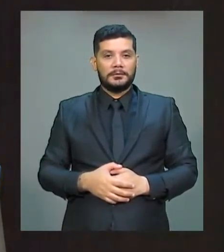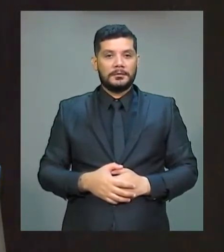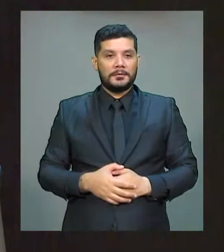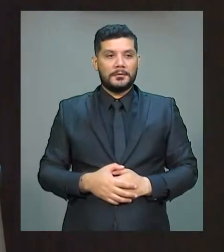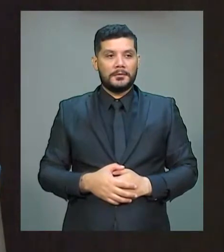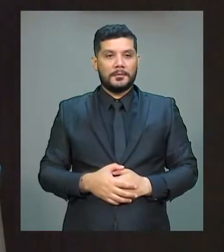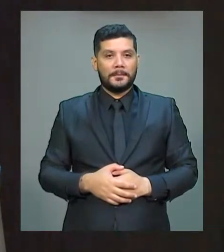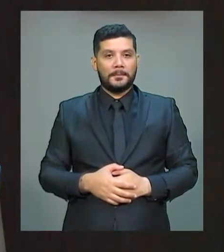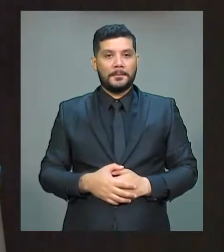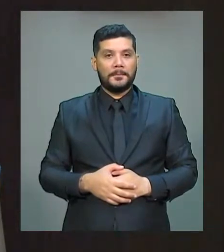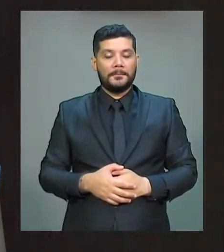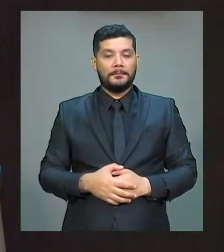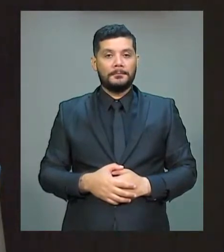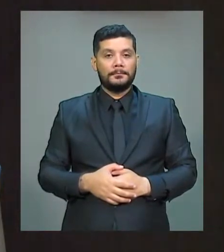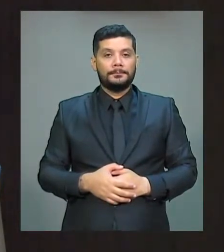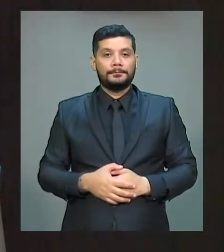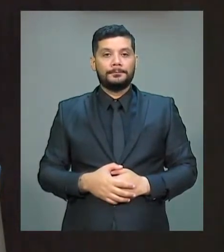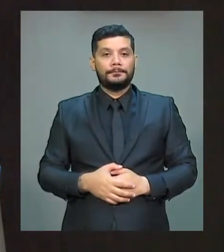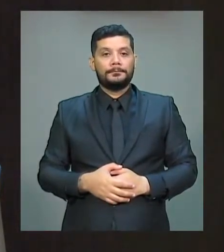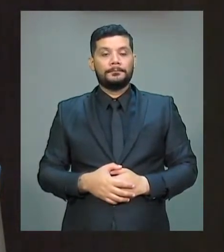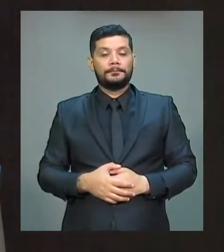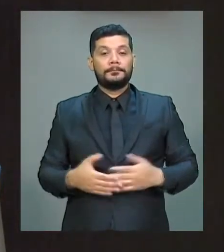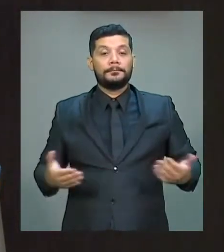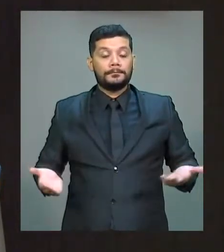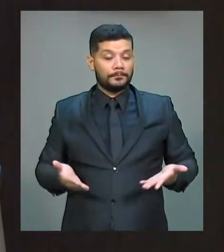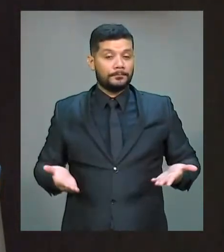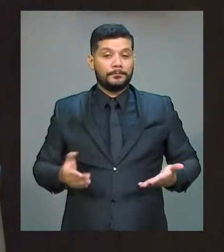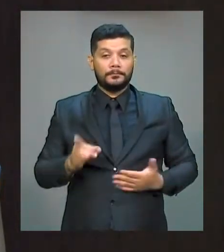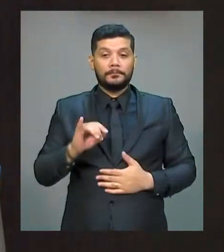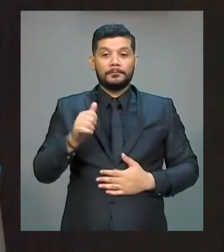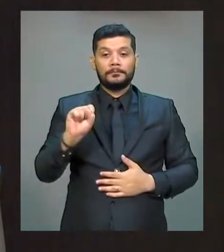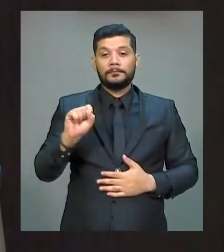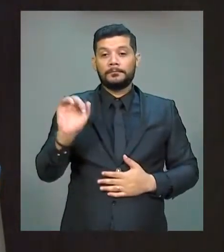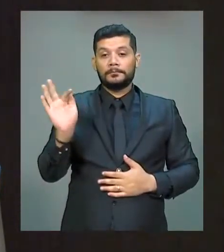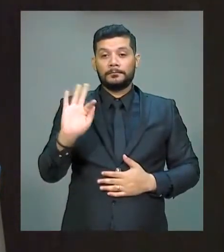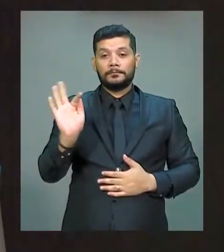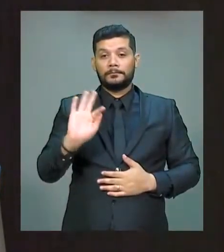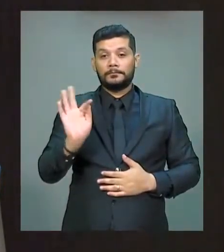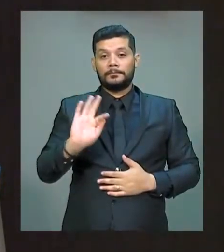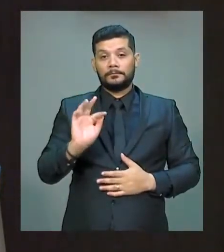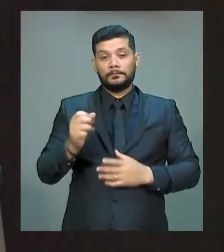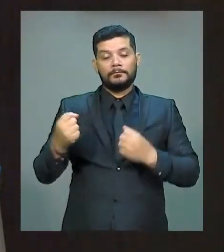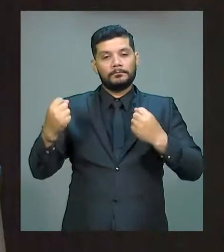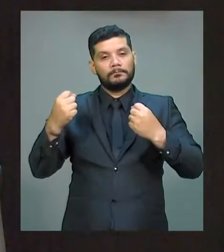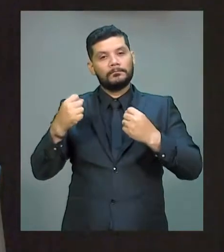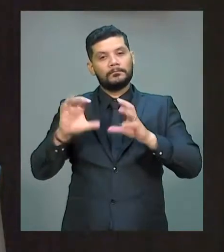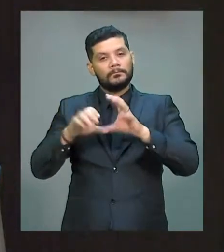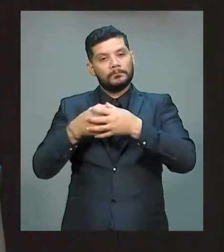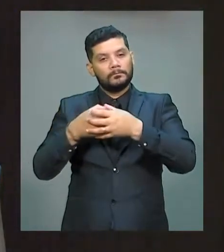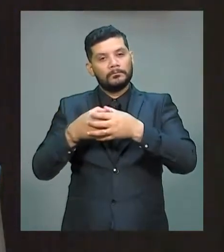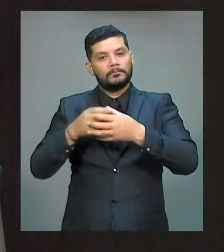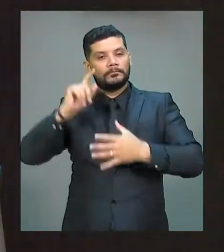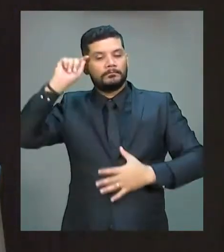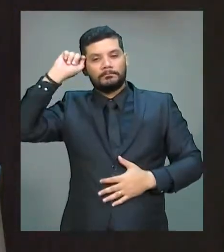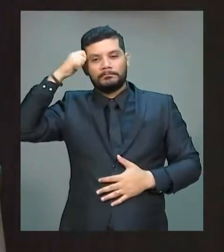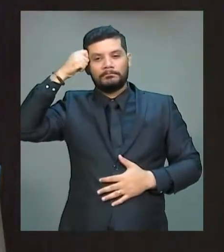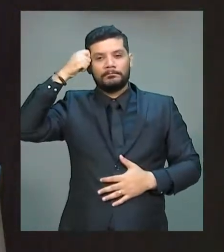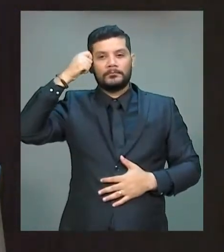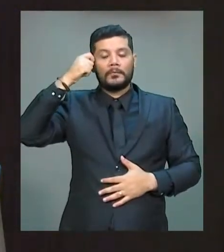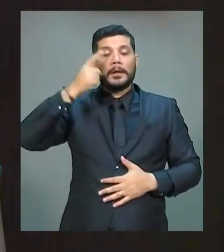A coalizão, hoje, 18 de fevereiro, a Coalizão Negra por Direitos, que é um conjunto de entidades